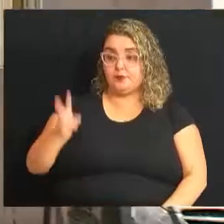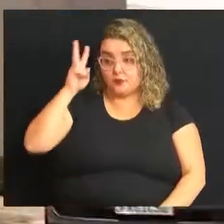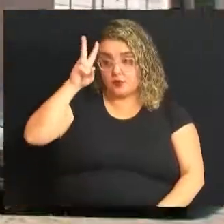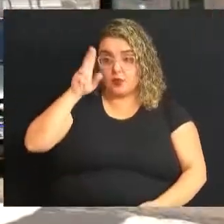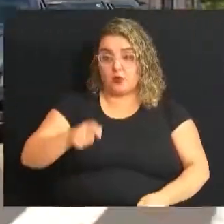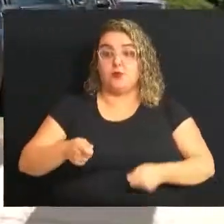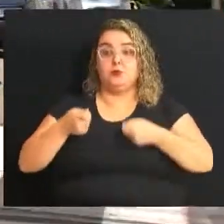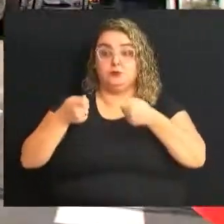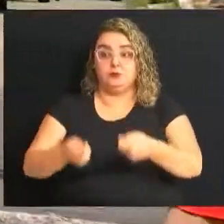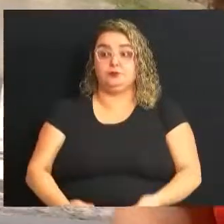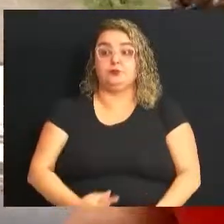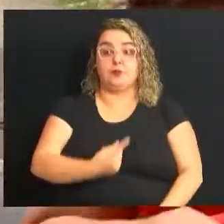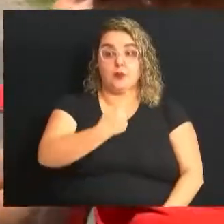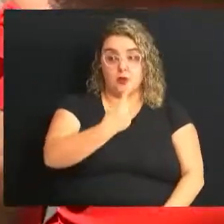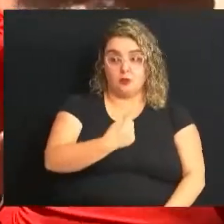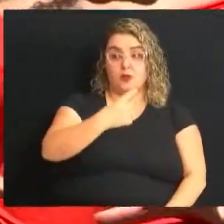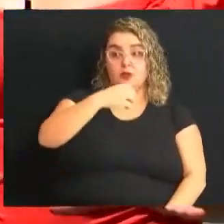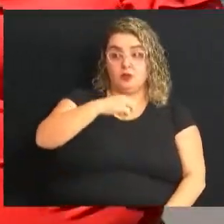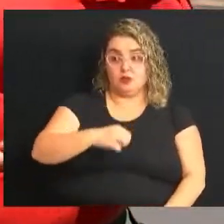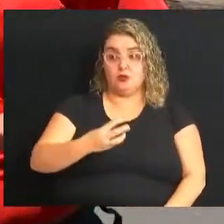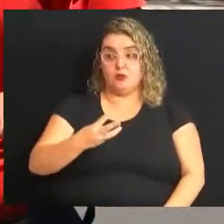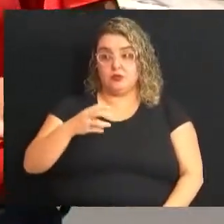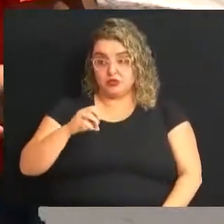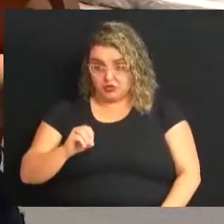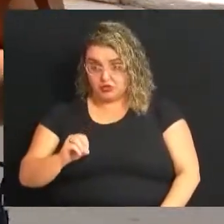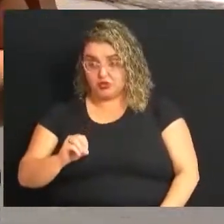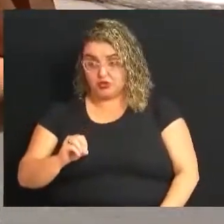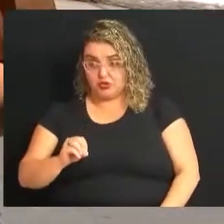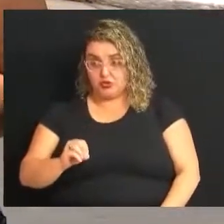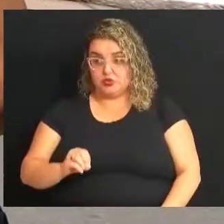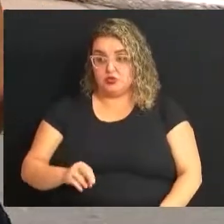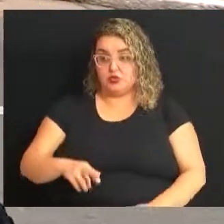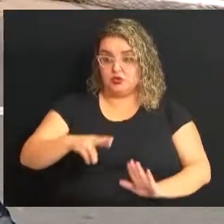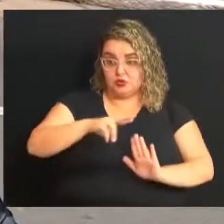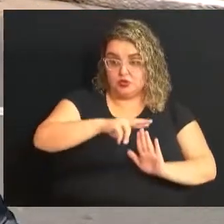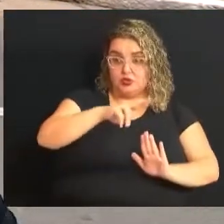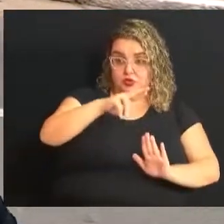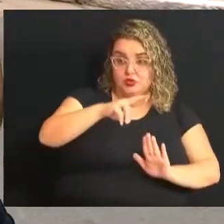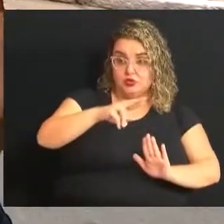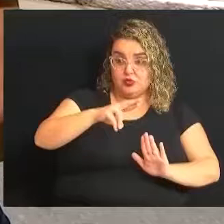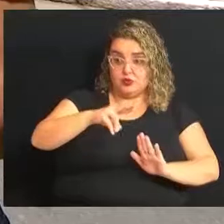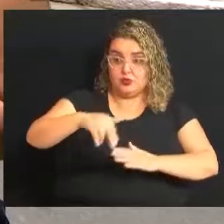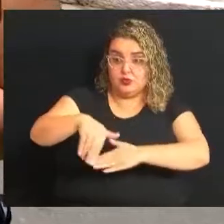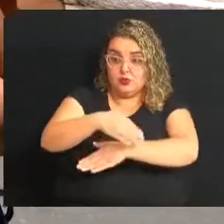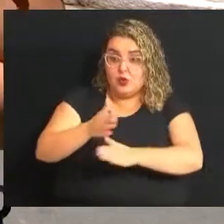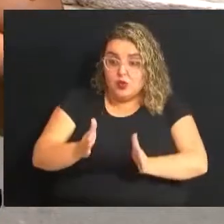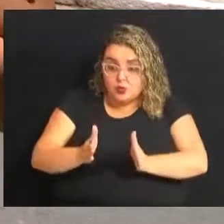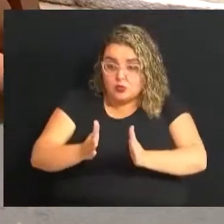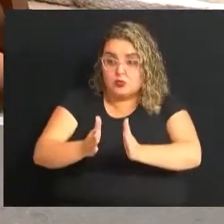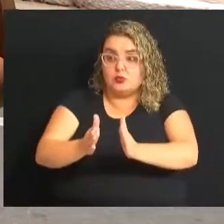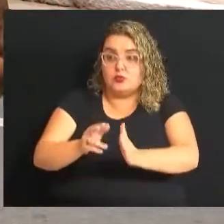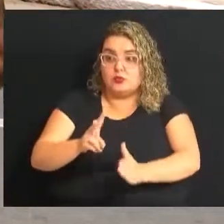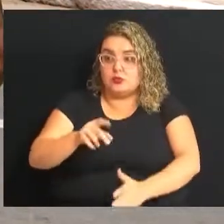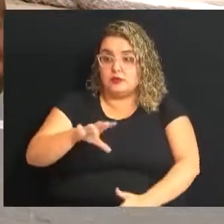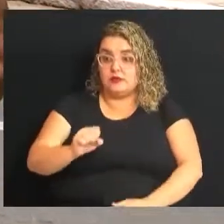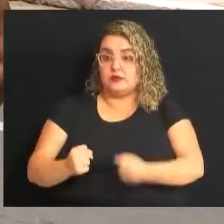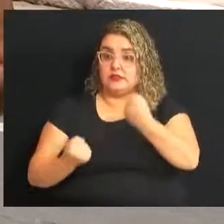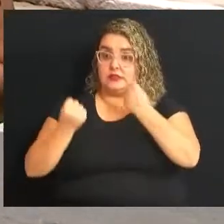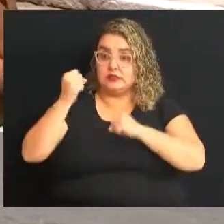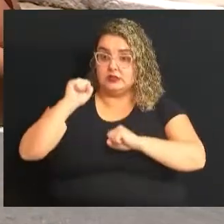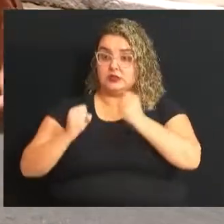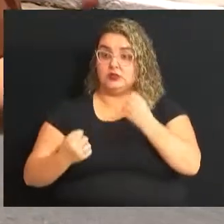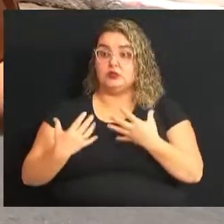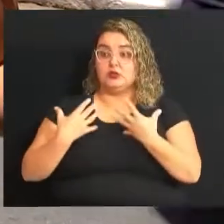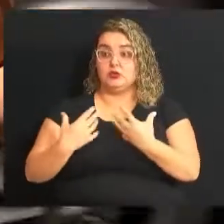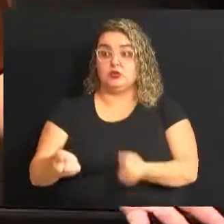em 1930, através de uma resolução, esta rua estreita da Vila Industrial ganha o